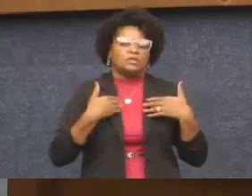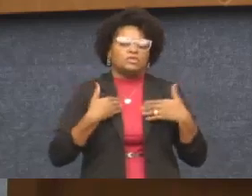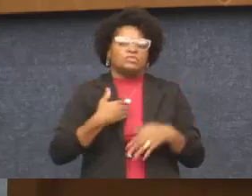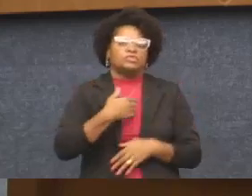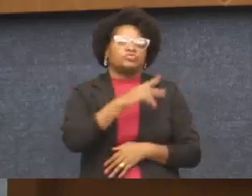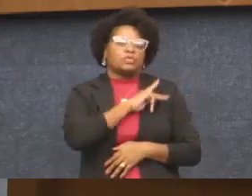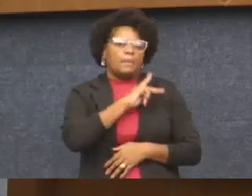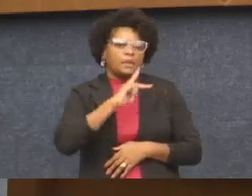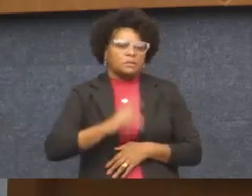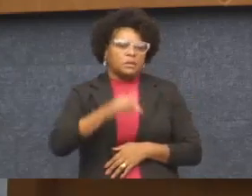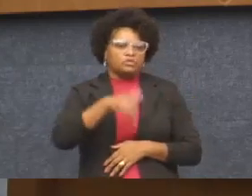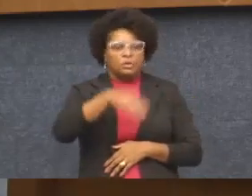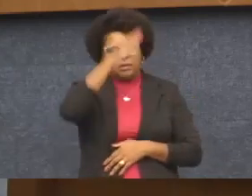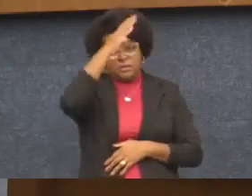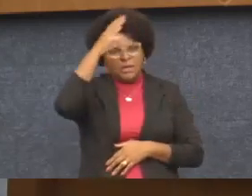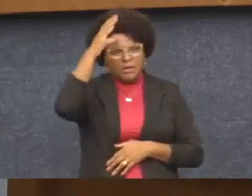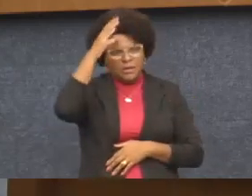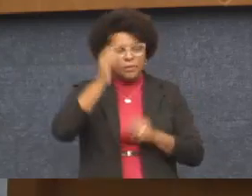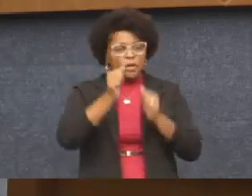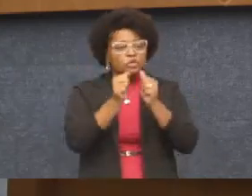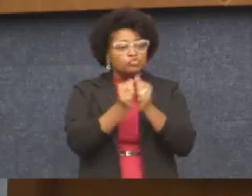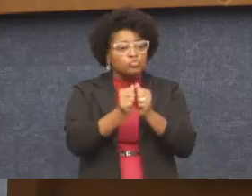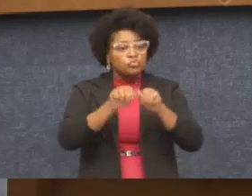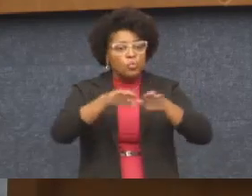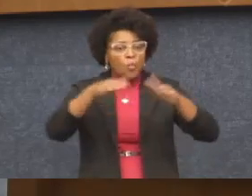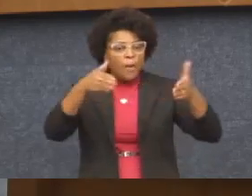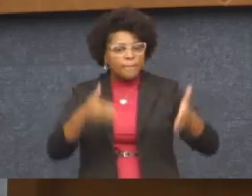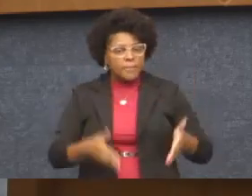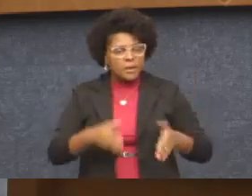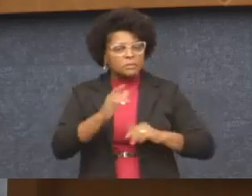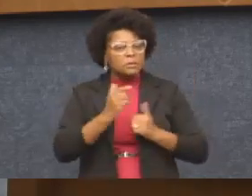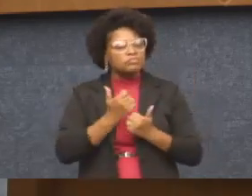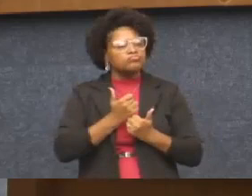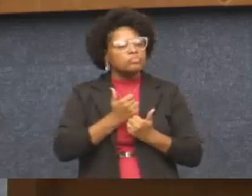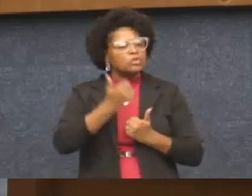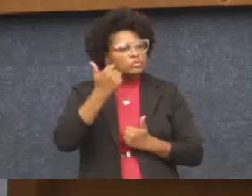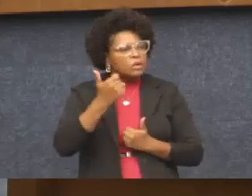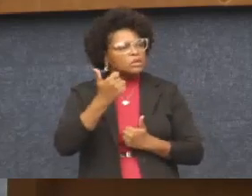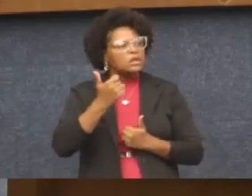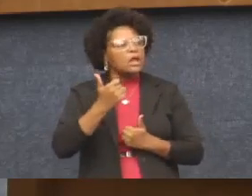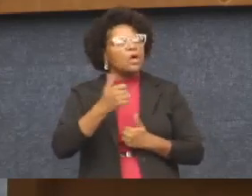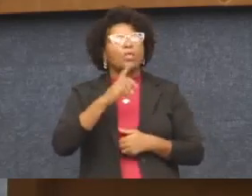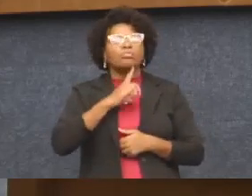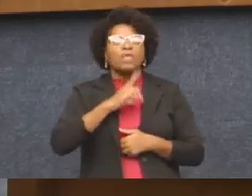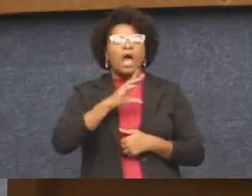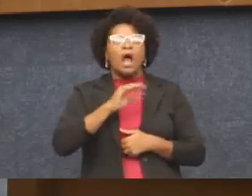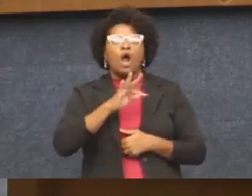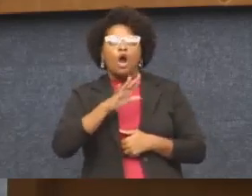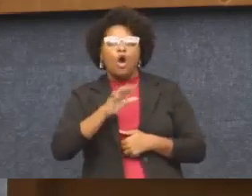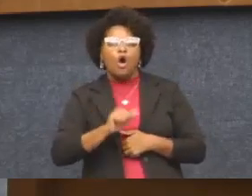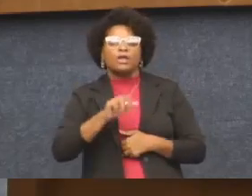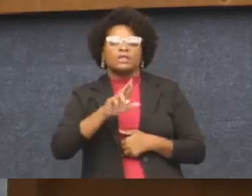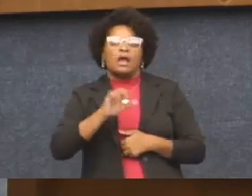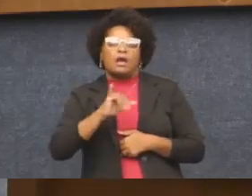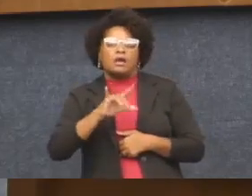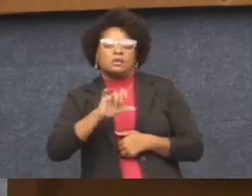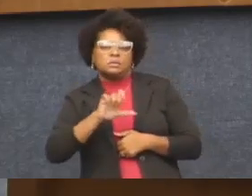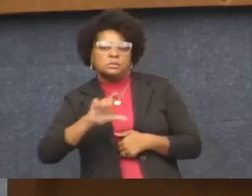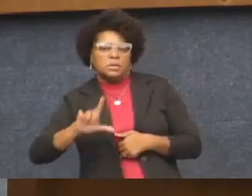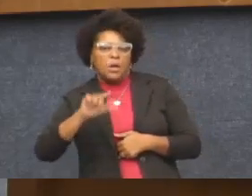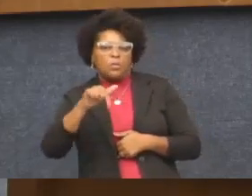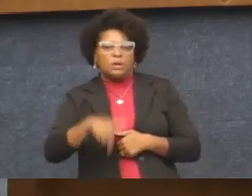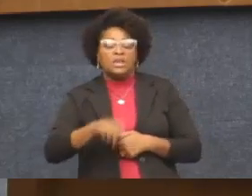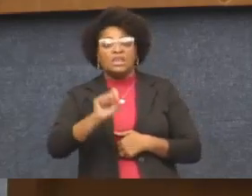que, junto com a mesa diretora, instituiu cota racial no parlamento da capital mineira. Que a dívida histórica que nós temos